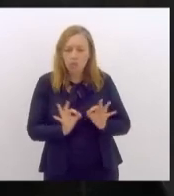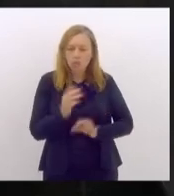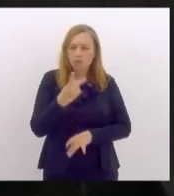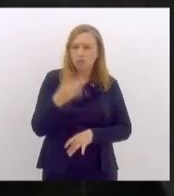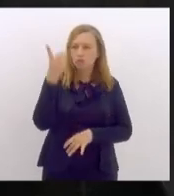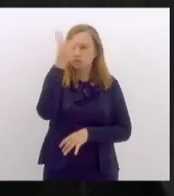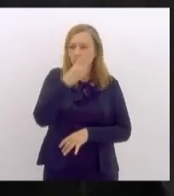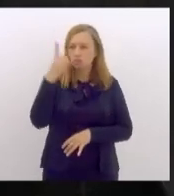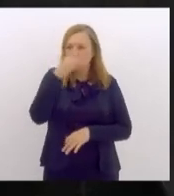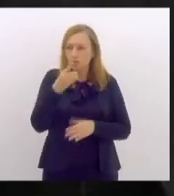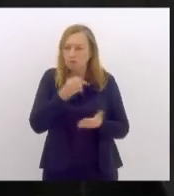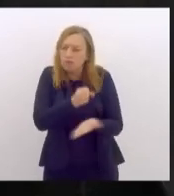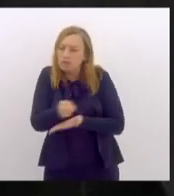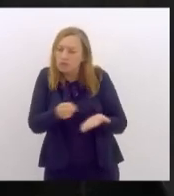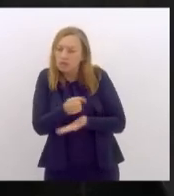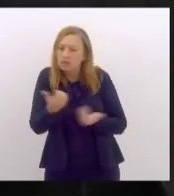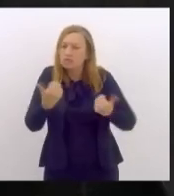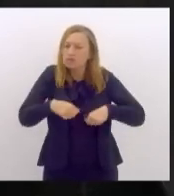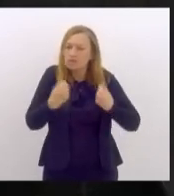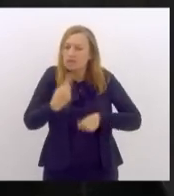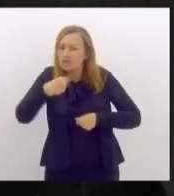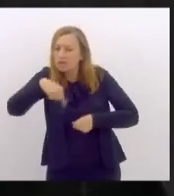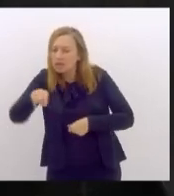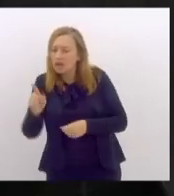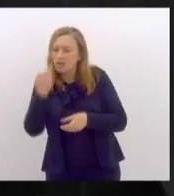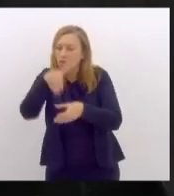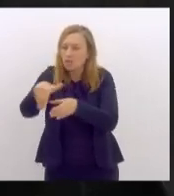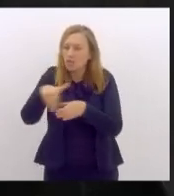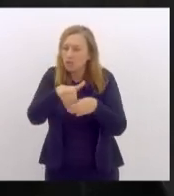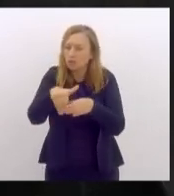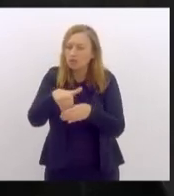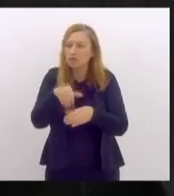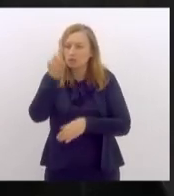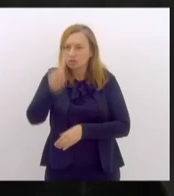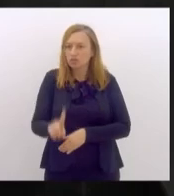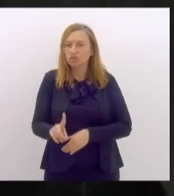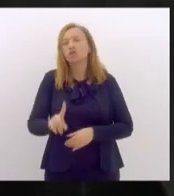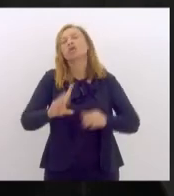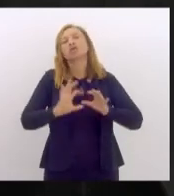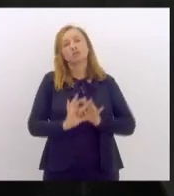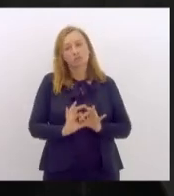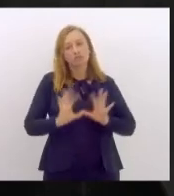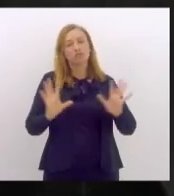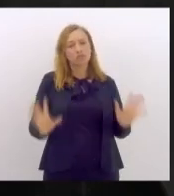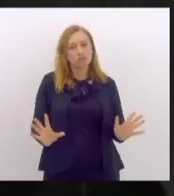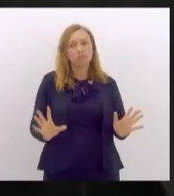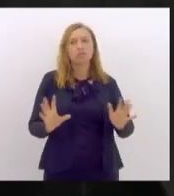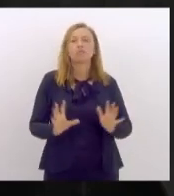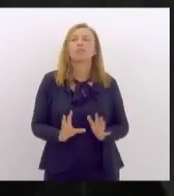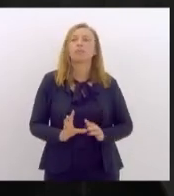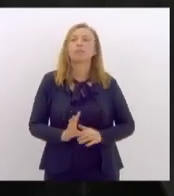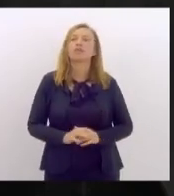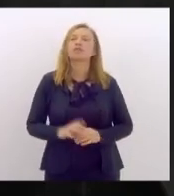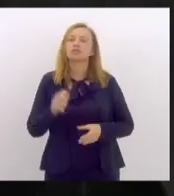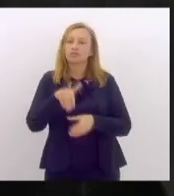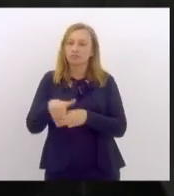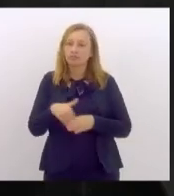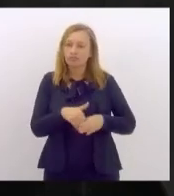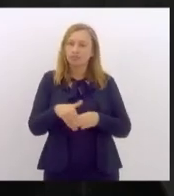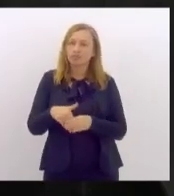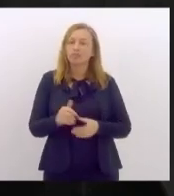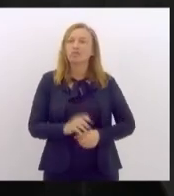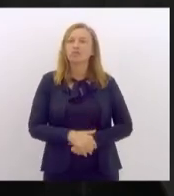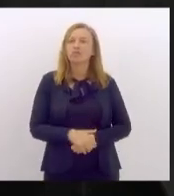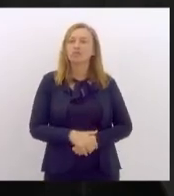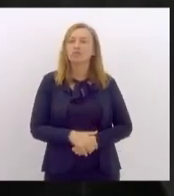domingo baseado na necessidade de ir lá fazer o seu direito pleno o exercício da Cidadania do voto o